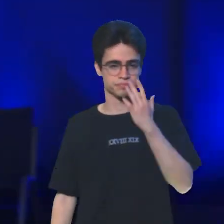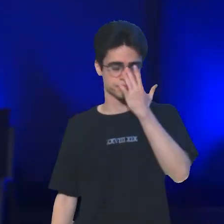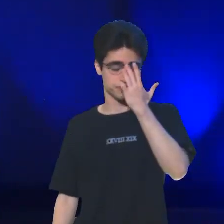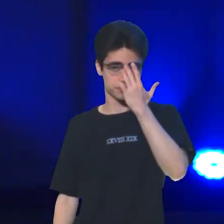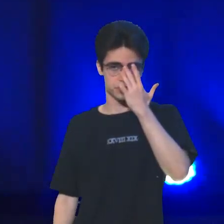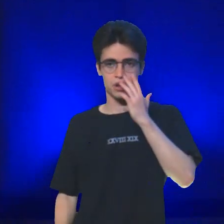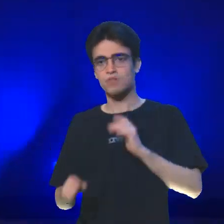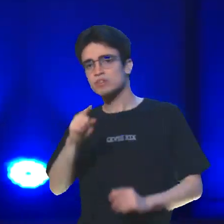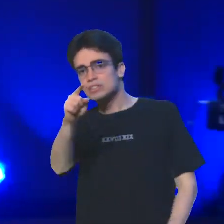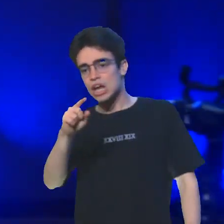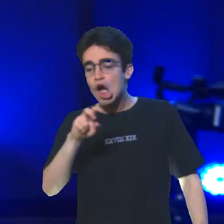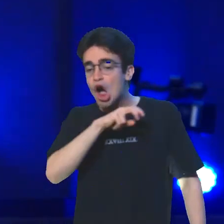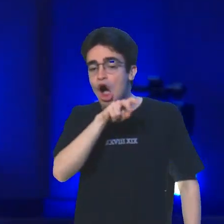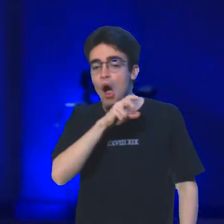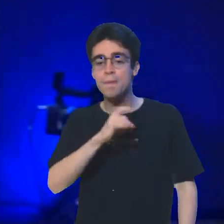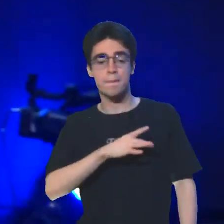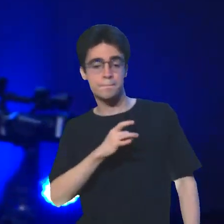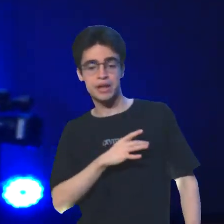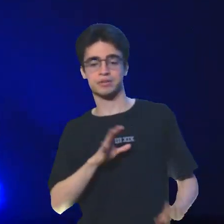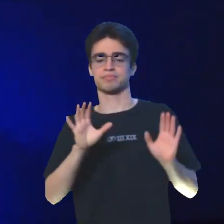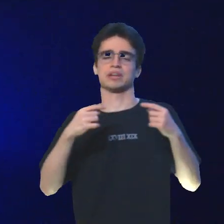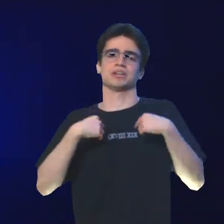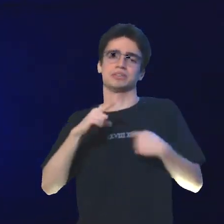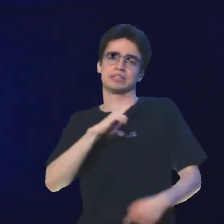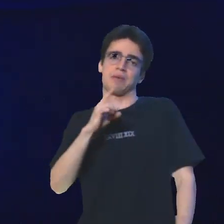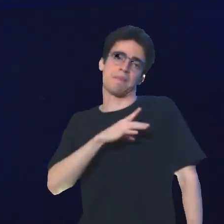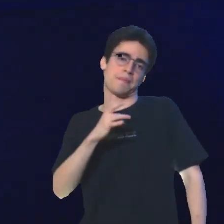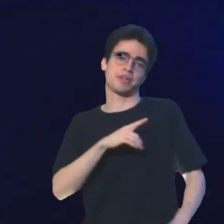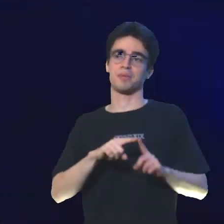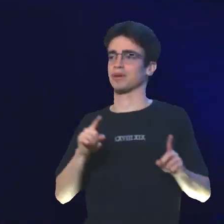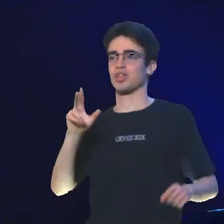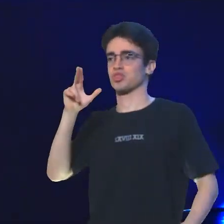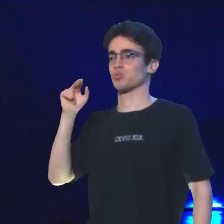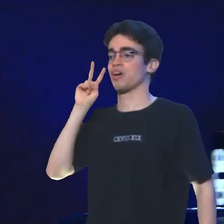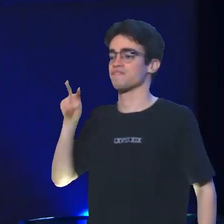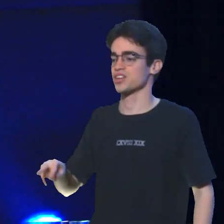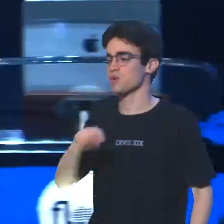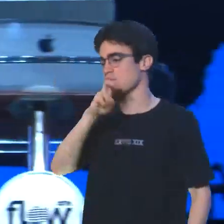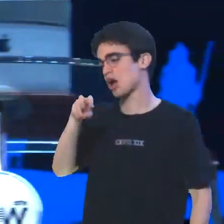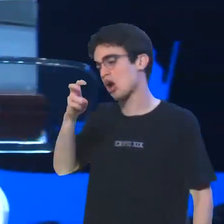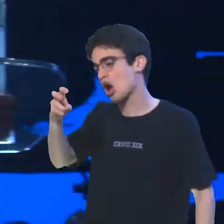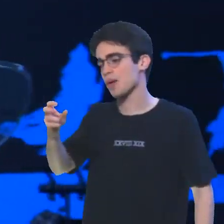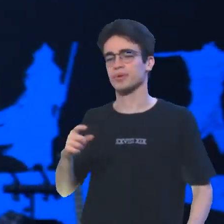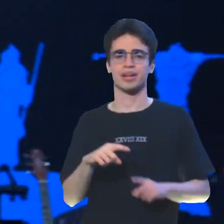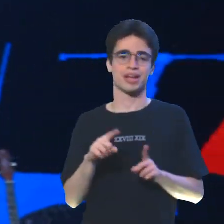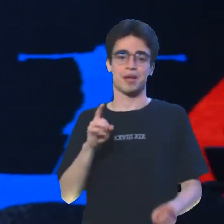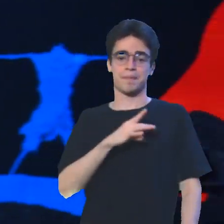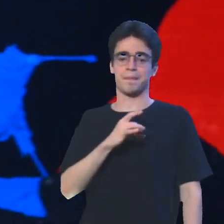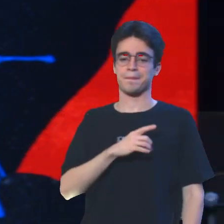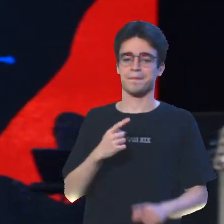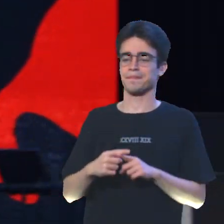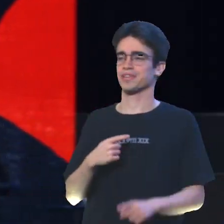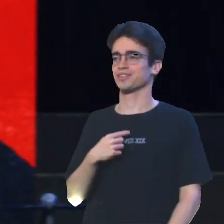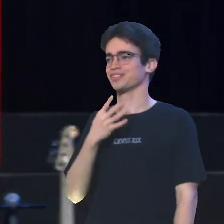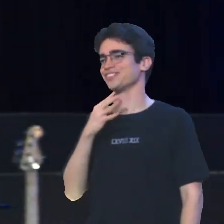Eu não sei se você tem medo de cobra. Eu tenho medo, mas eu nunca vi uma cobra. Então, eu tenho medo porque eu não conheço essa